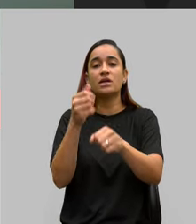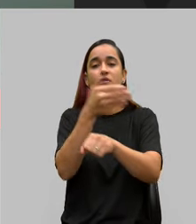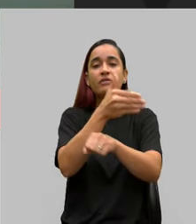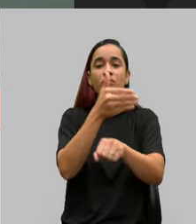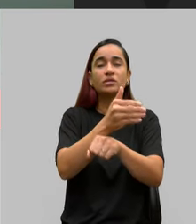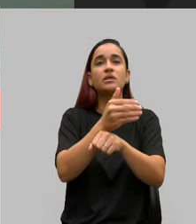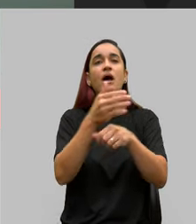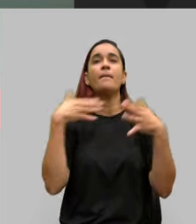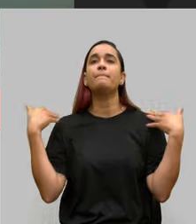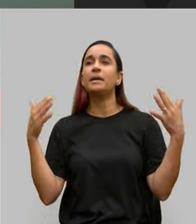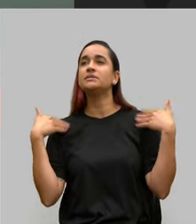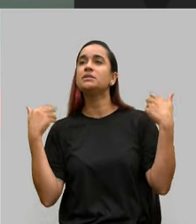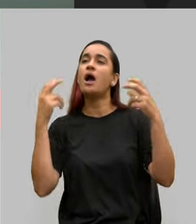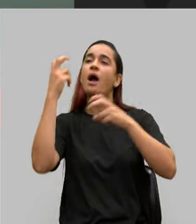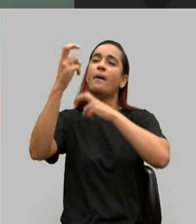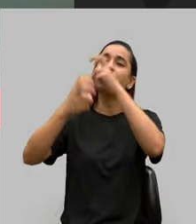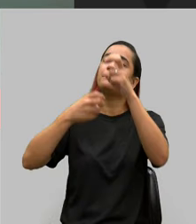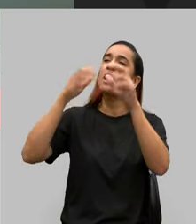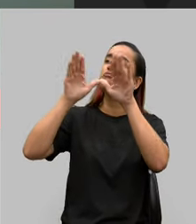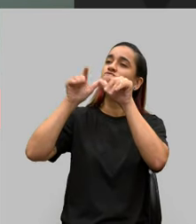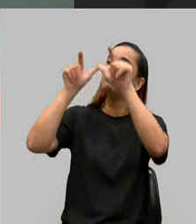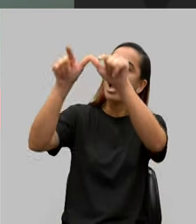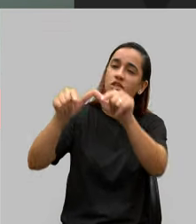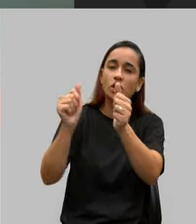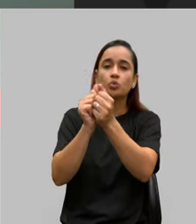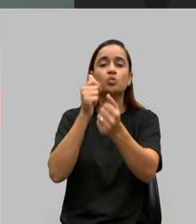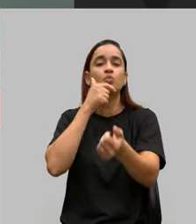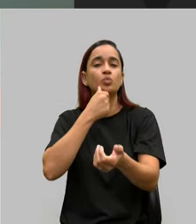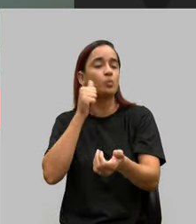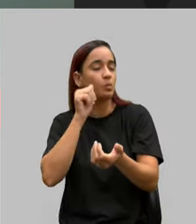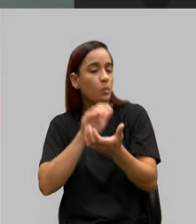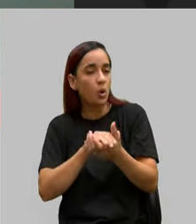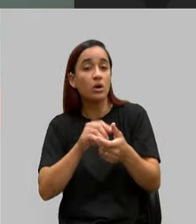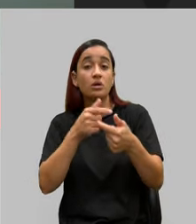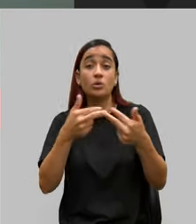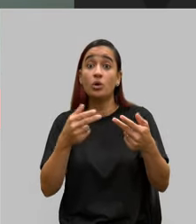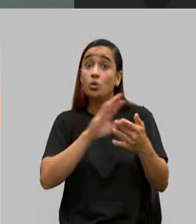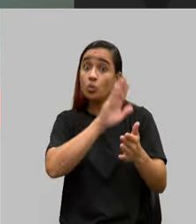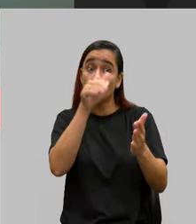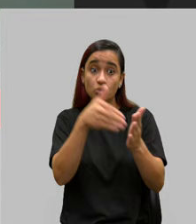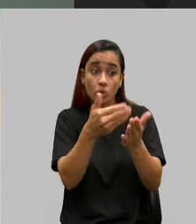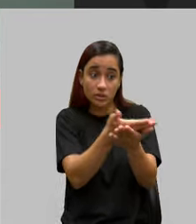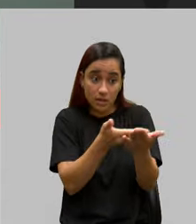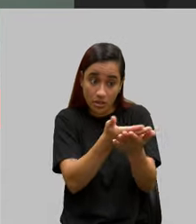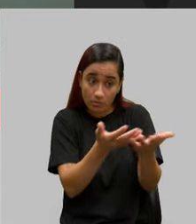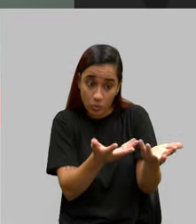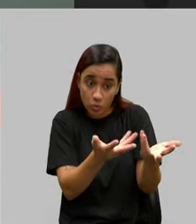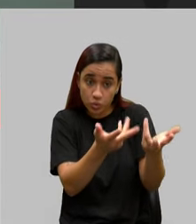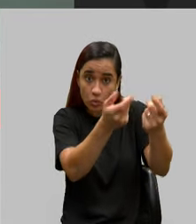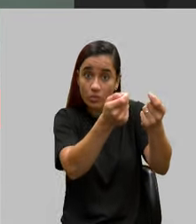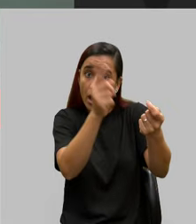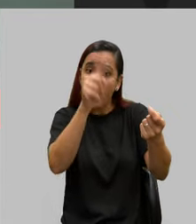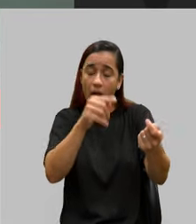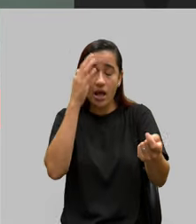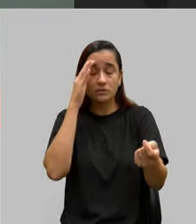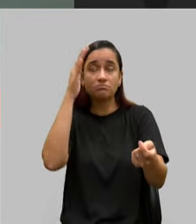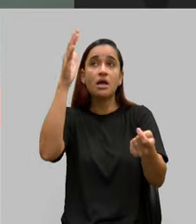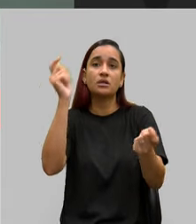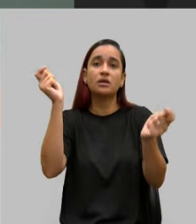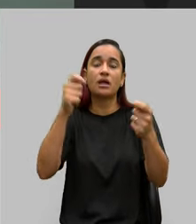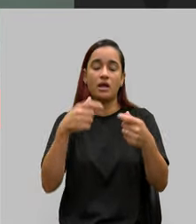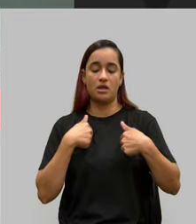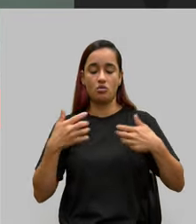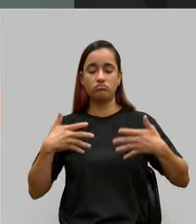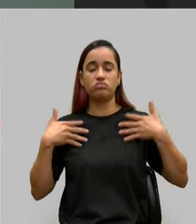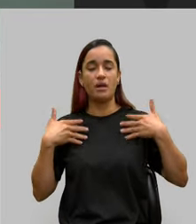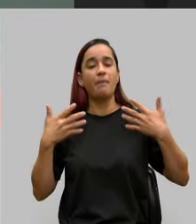sua esposa curtir os netos e até hoje a dignidade que o tratamento mehe trouxe é a esperança que me move a seguir esse caminho não só